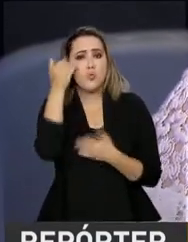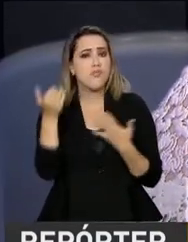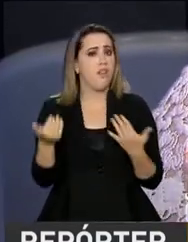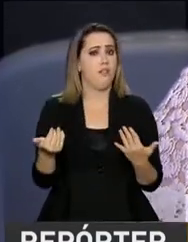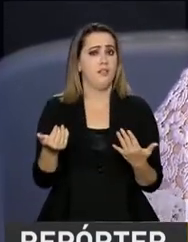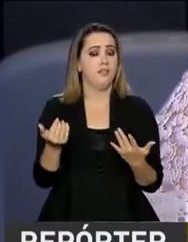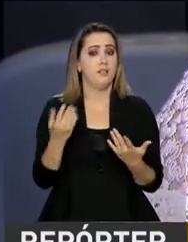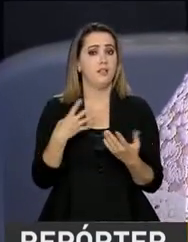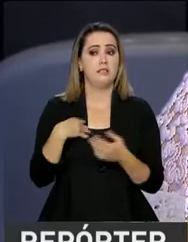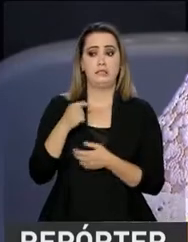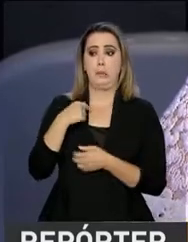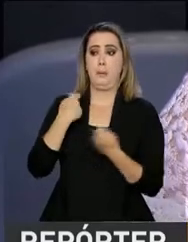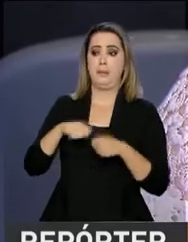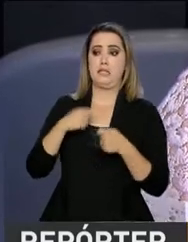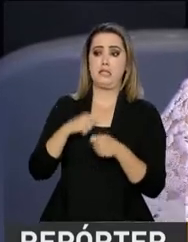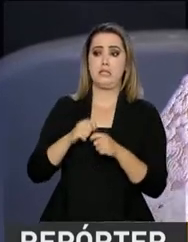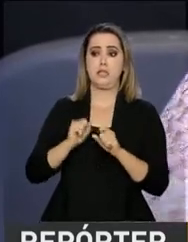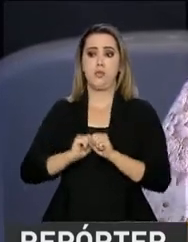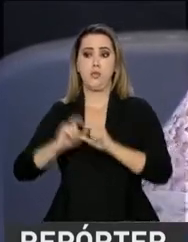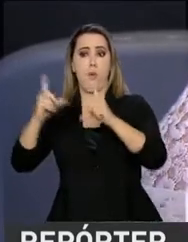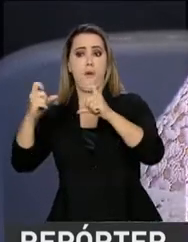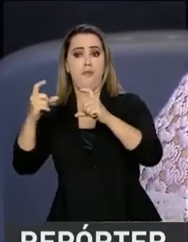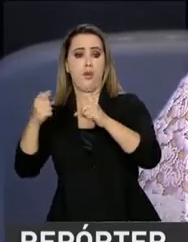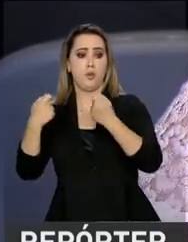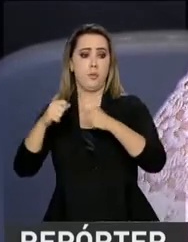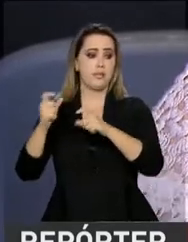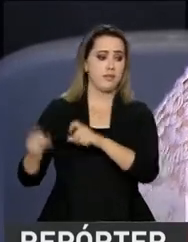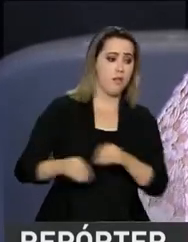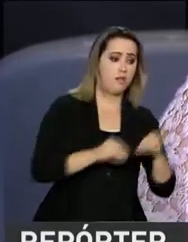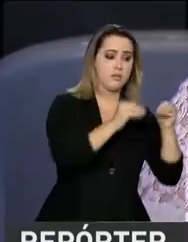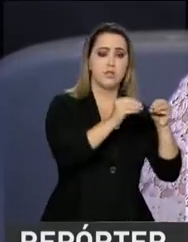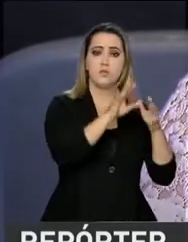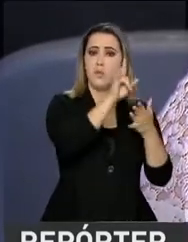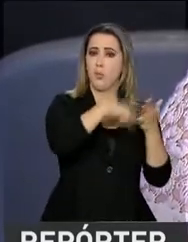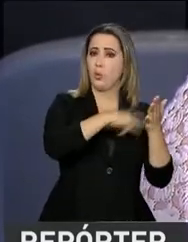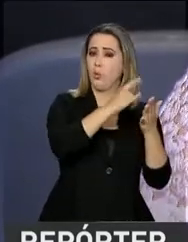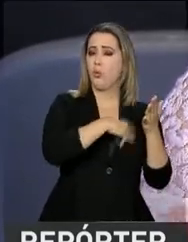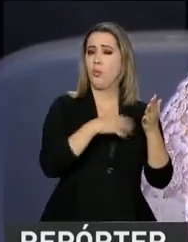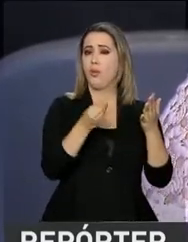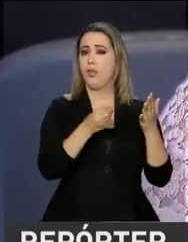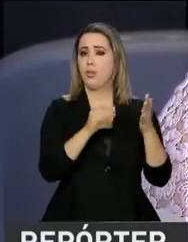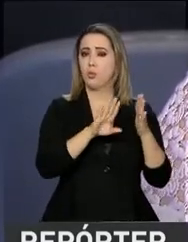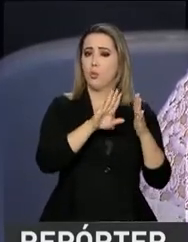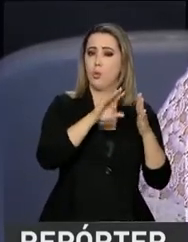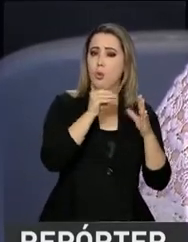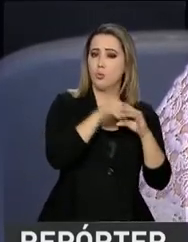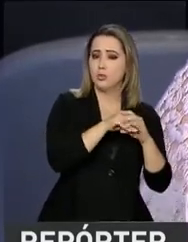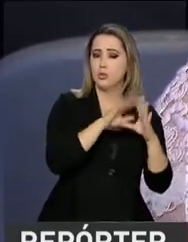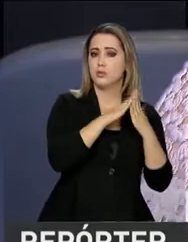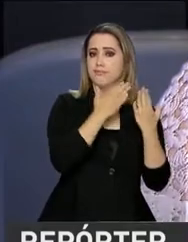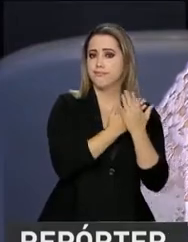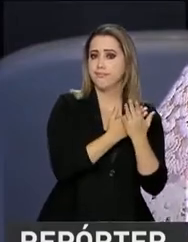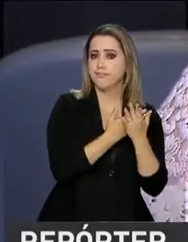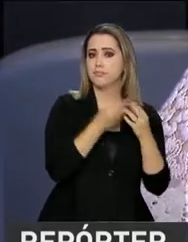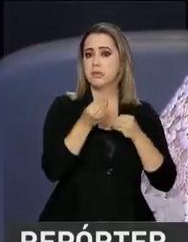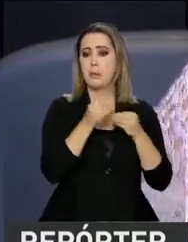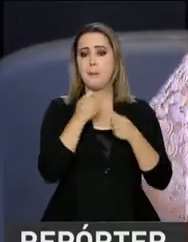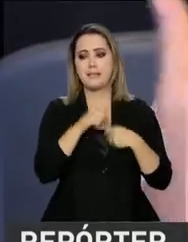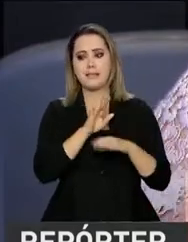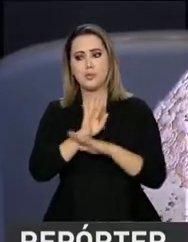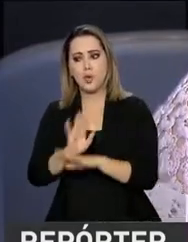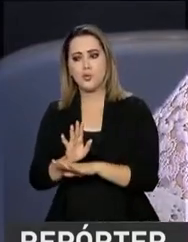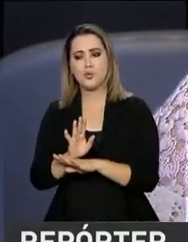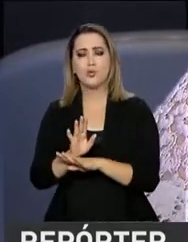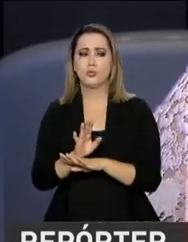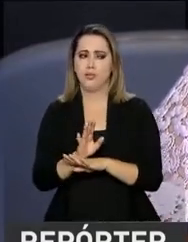uma imagem lá eu quero colocá-lo num documento no trabalho escolar já aconteceu muito e preciso da sua ajuda